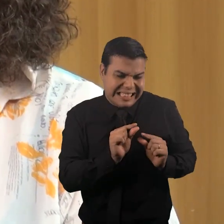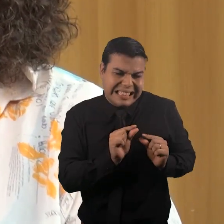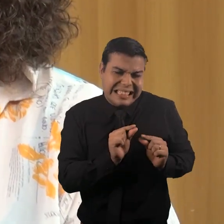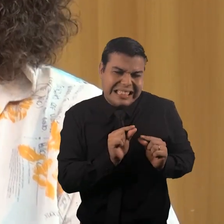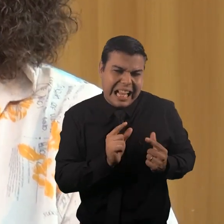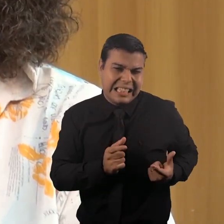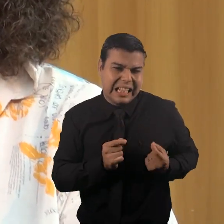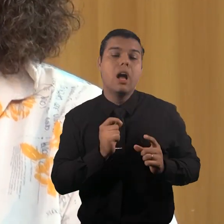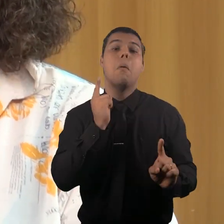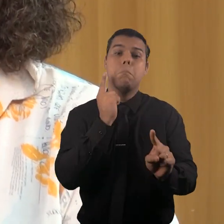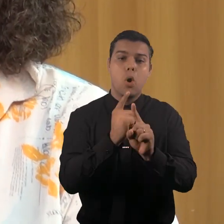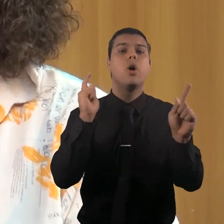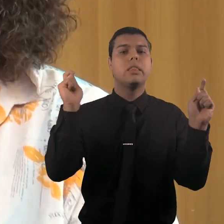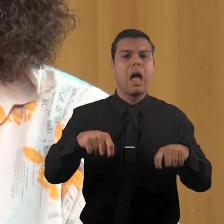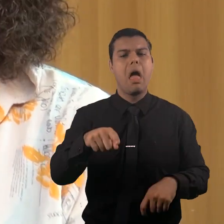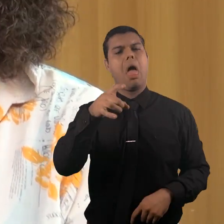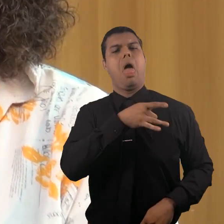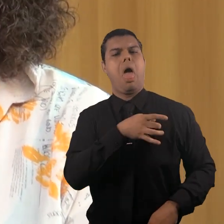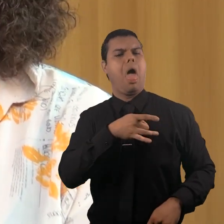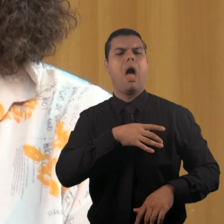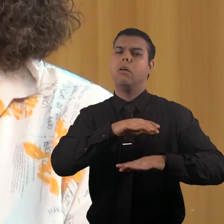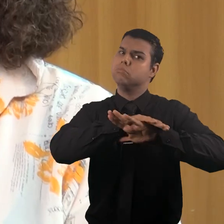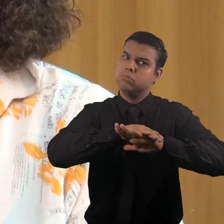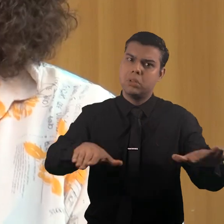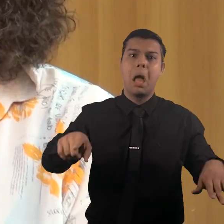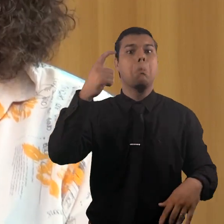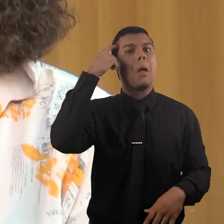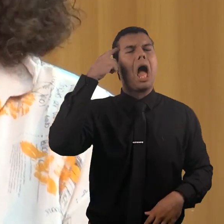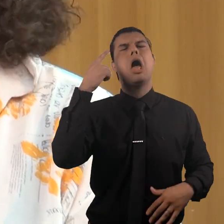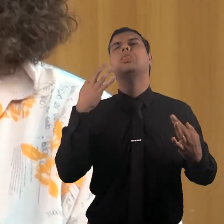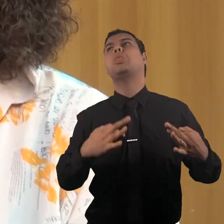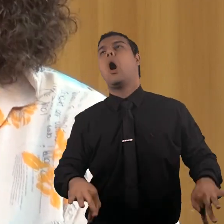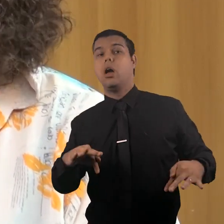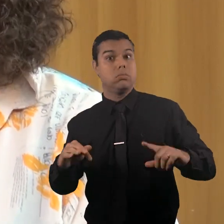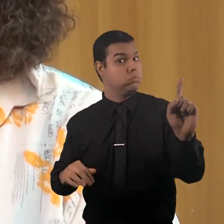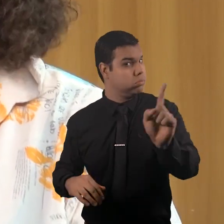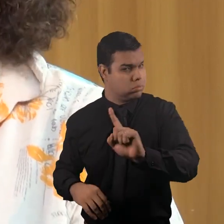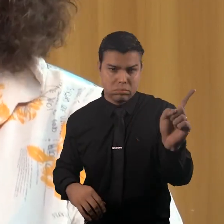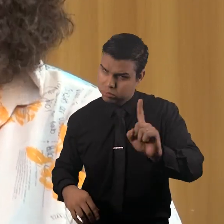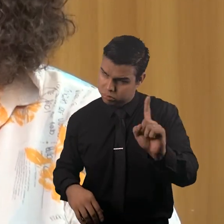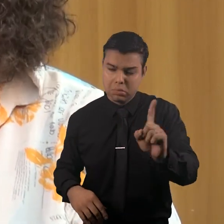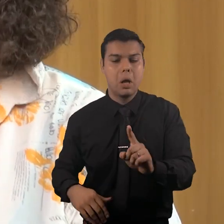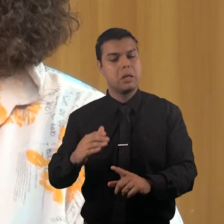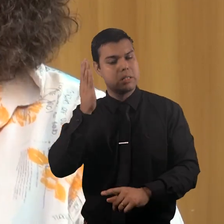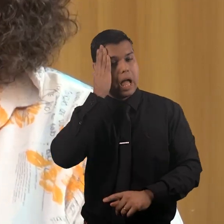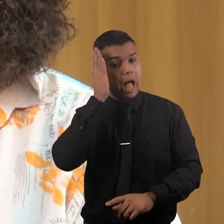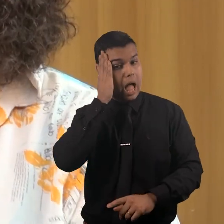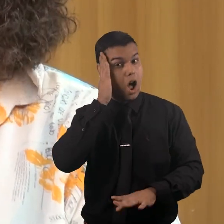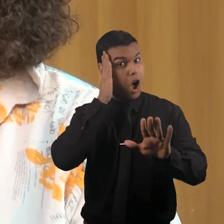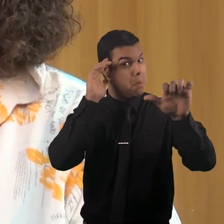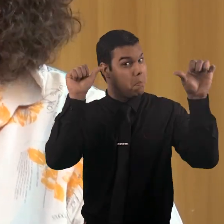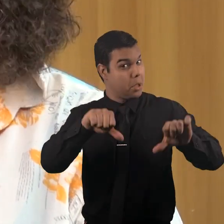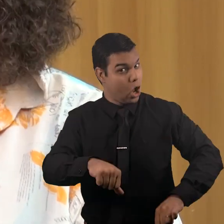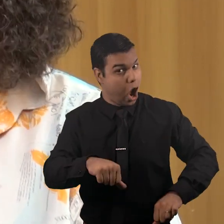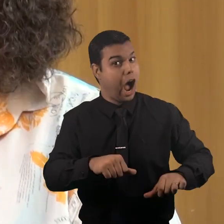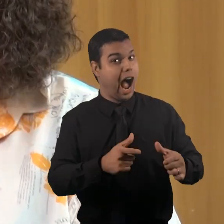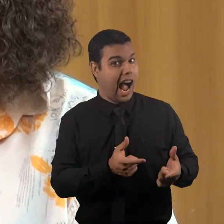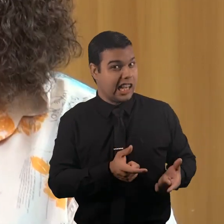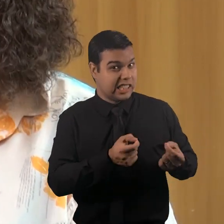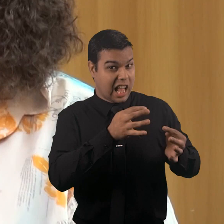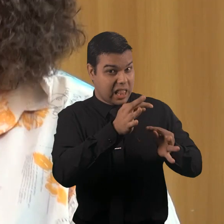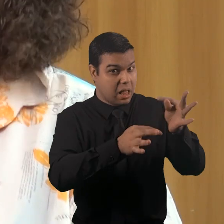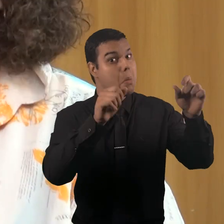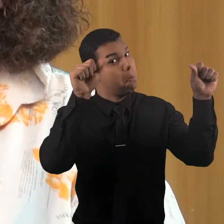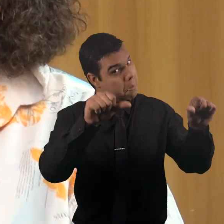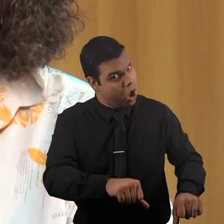lesões milimétricas. Então, deixa o medinho de lado, para do, ah, isso dói, não dói. Vou te garantir que, olha, a quimioterapia dói